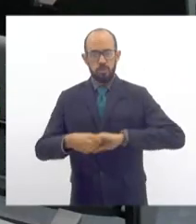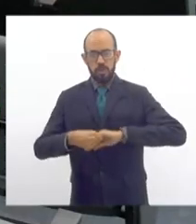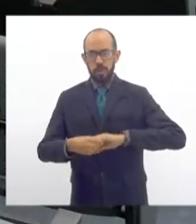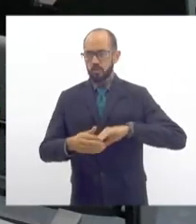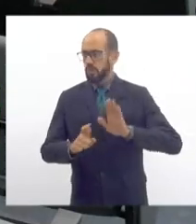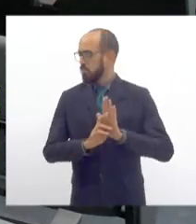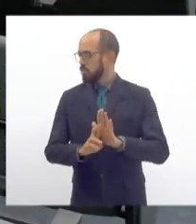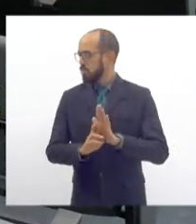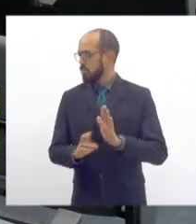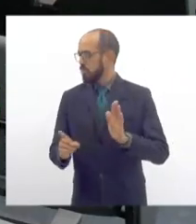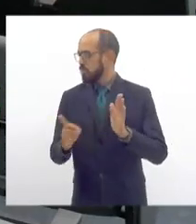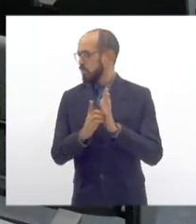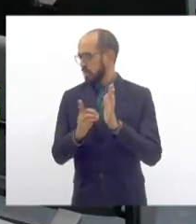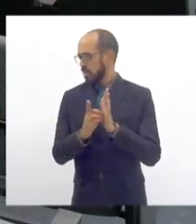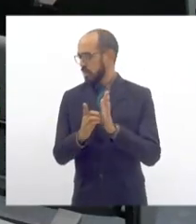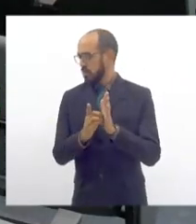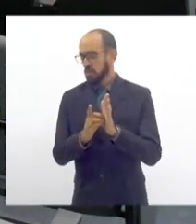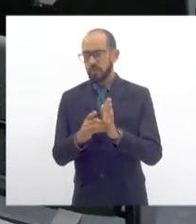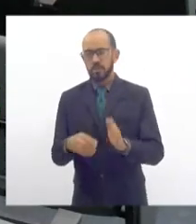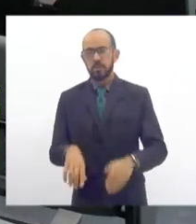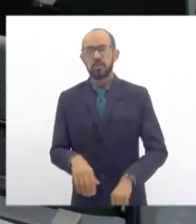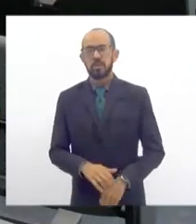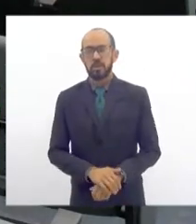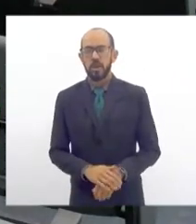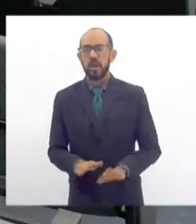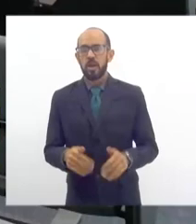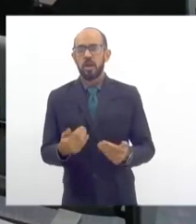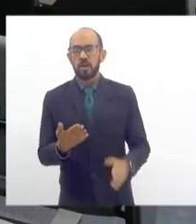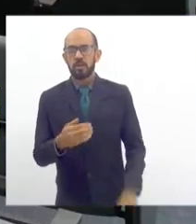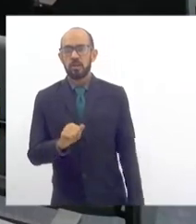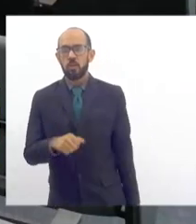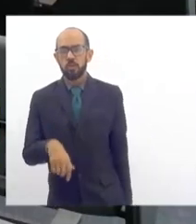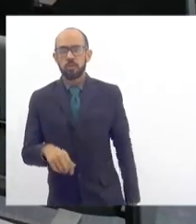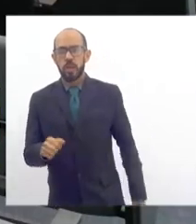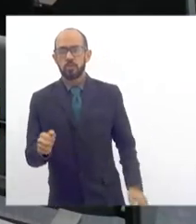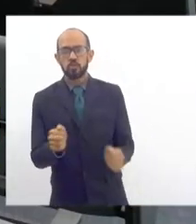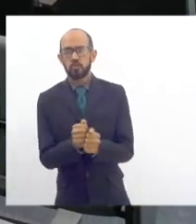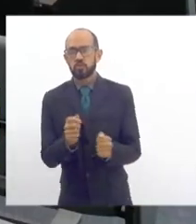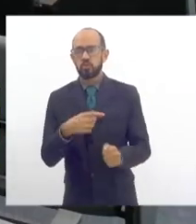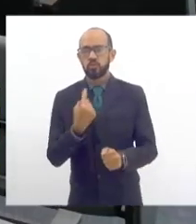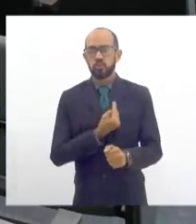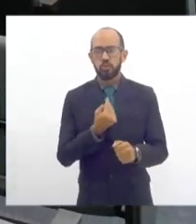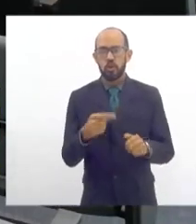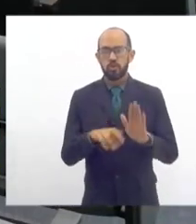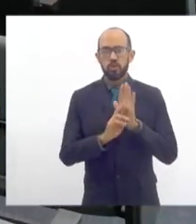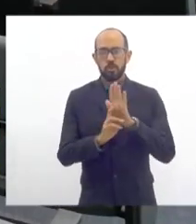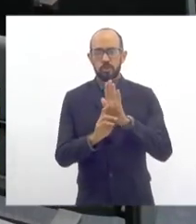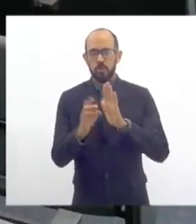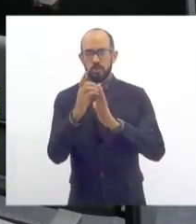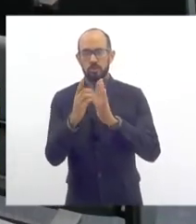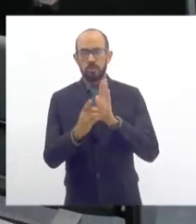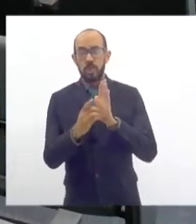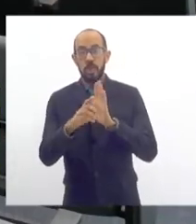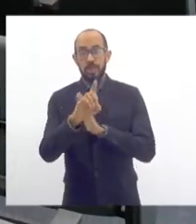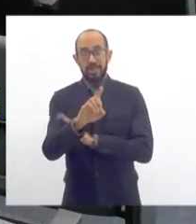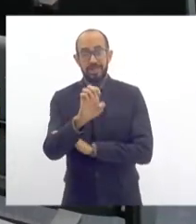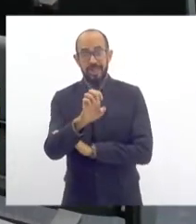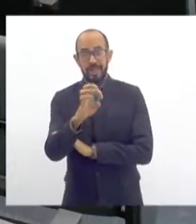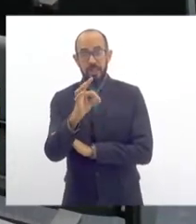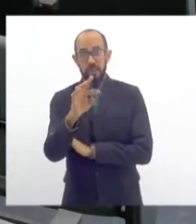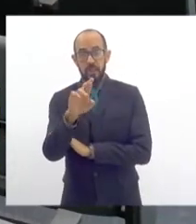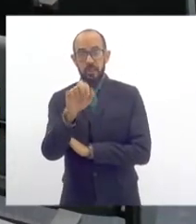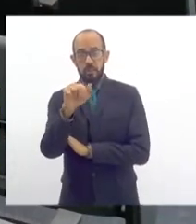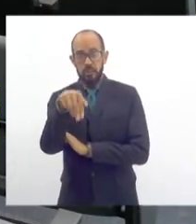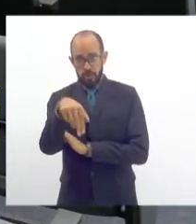presentes. Chamar para compor a mesa conosco aqui a representação do DETRAN. Uma boa tarde